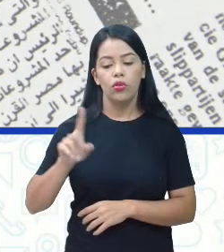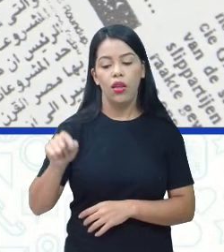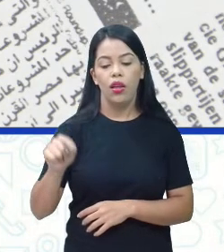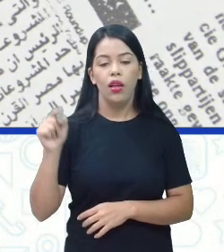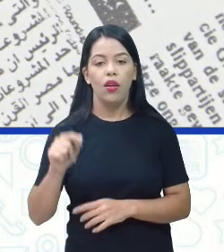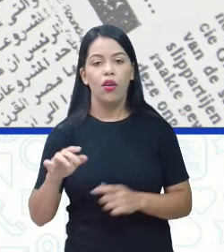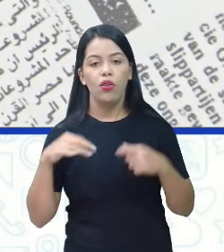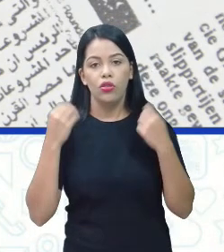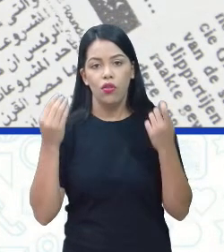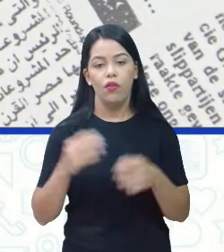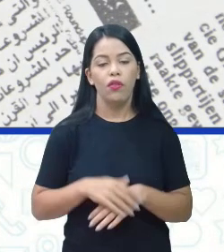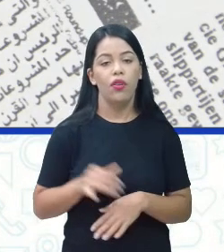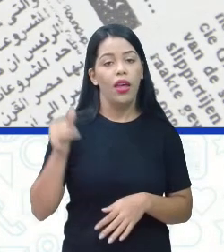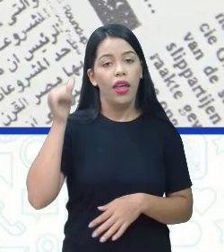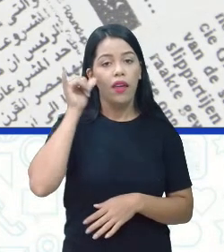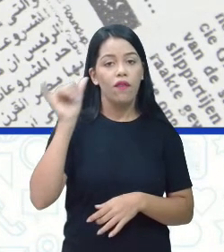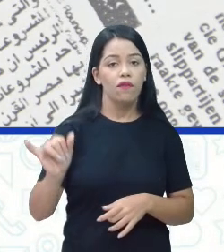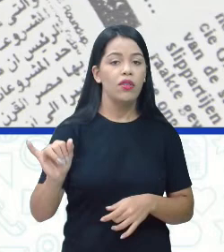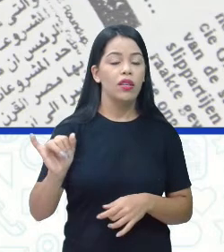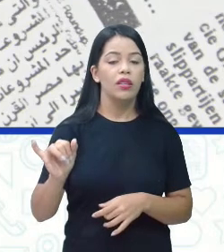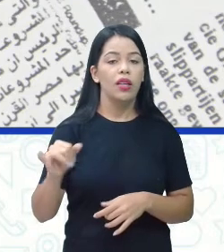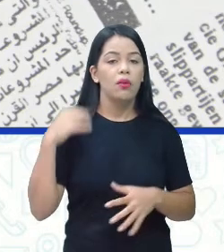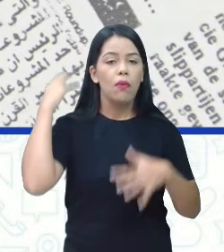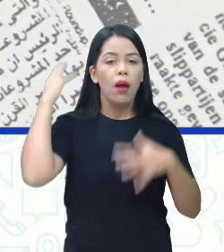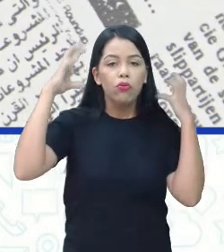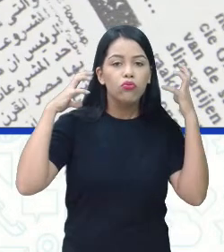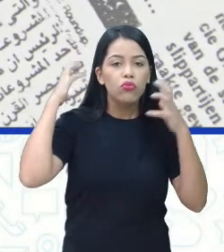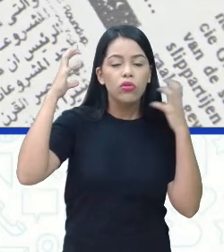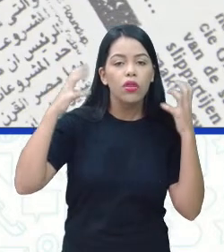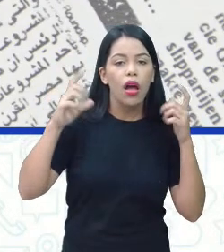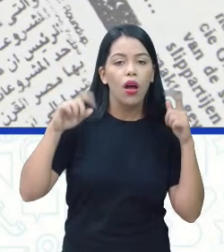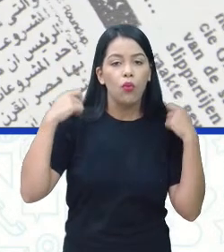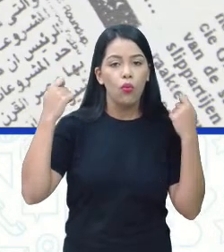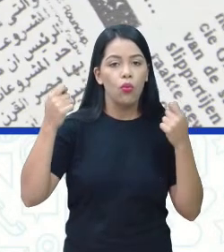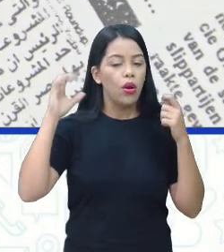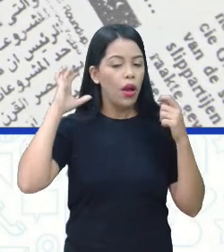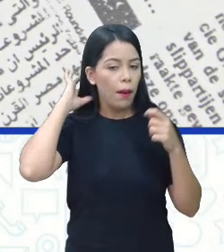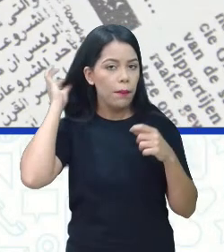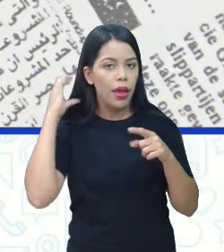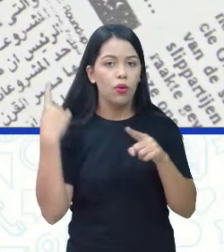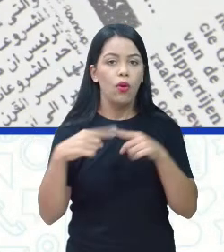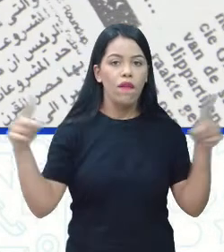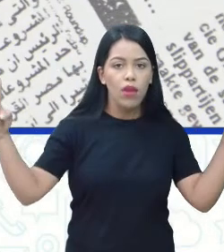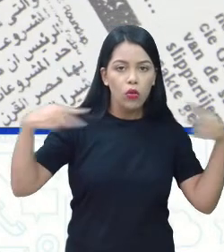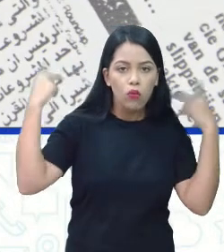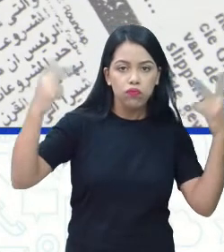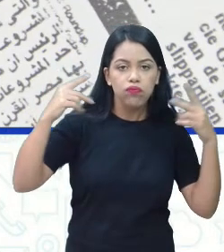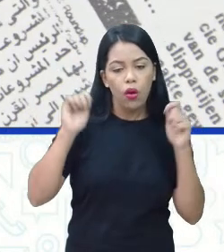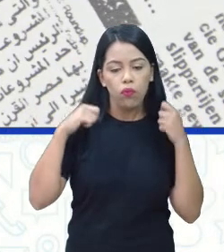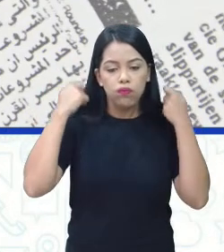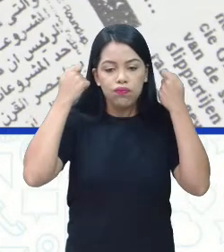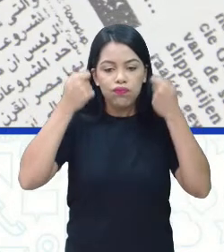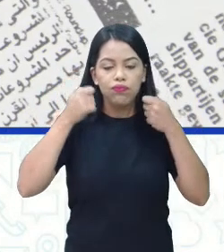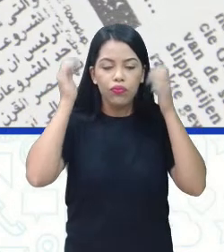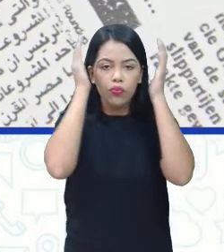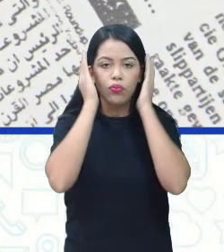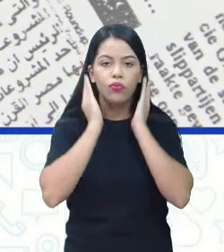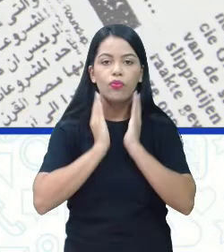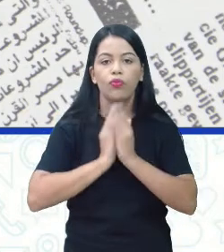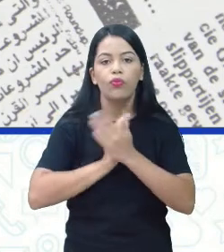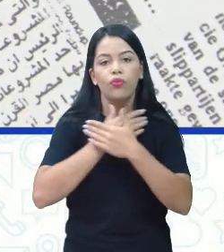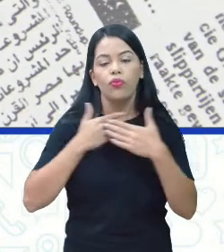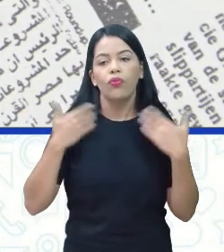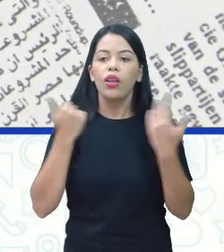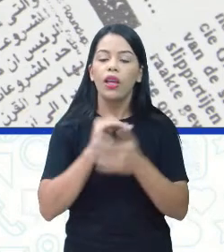evita que os cabelos se desalinhem aos impulsos do vento e, quando é preciso, dissimula esses pequeninos vestígios